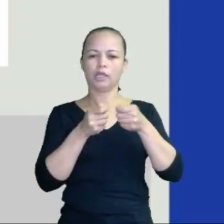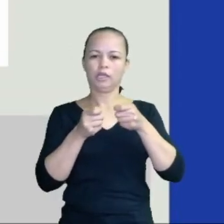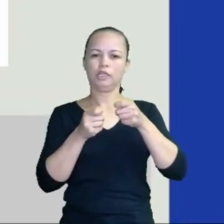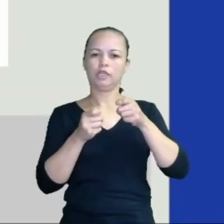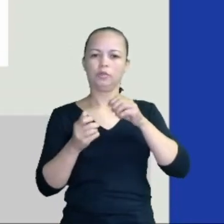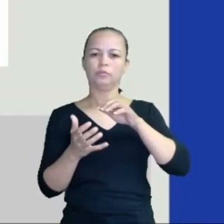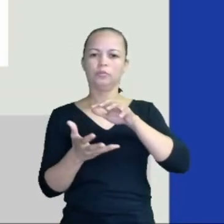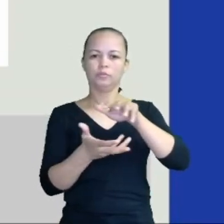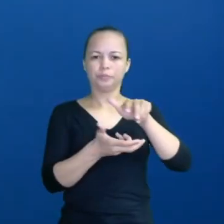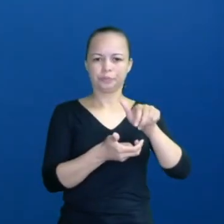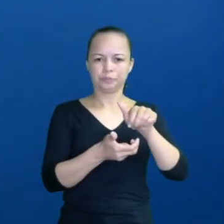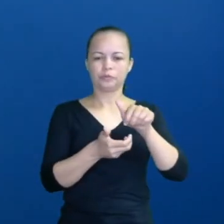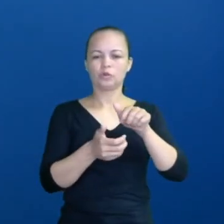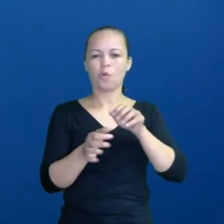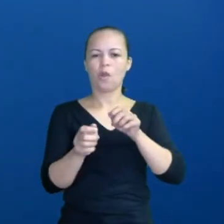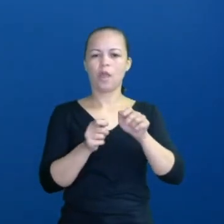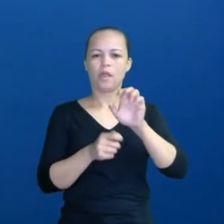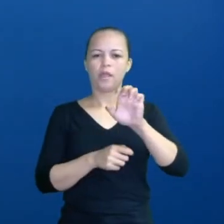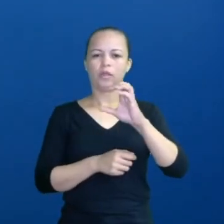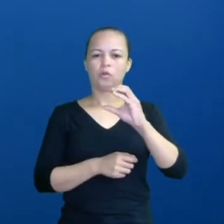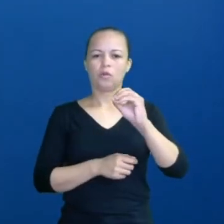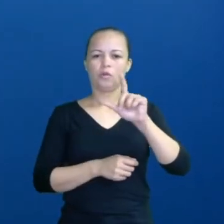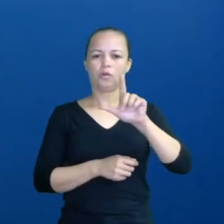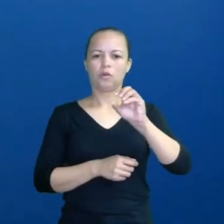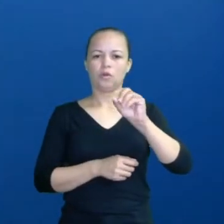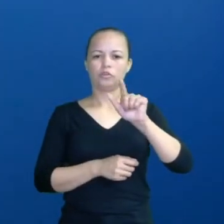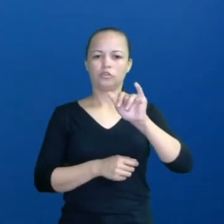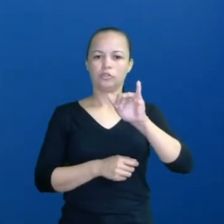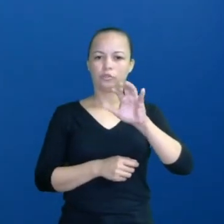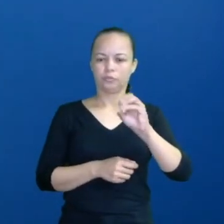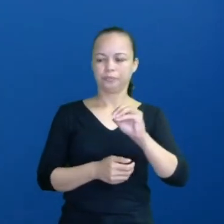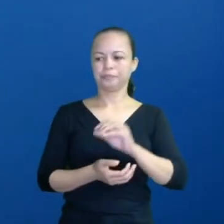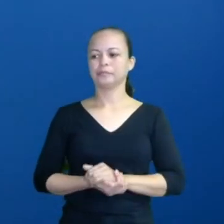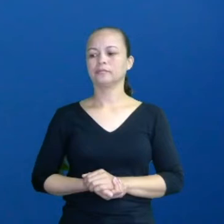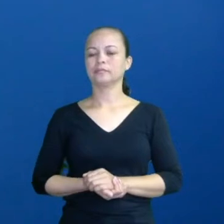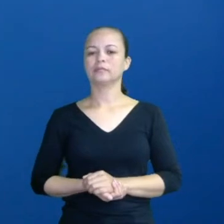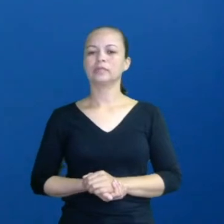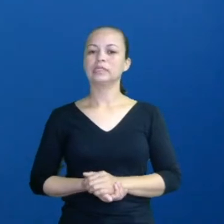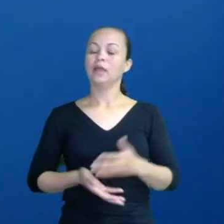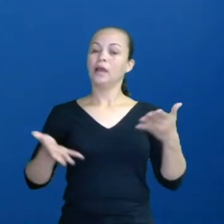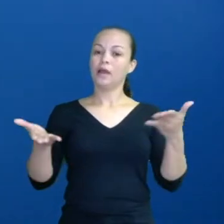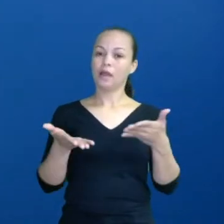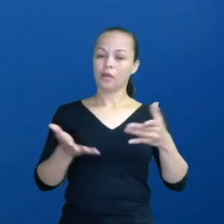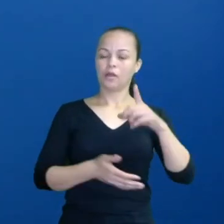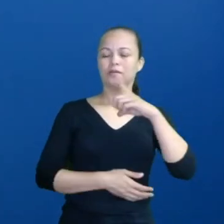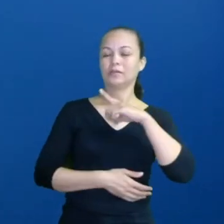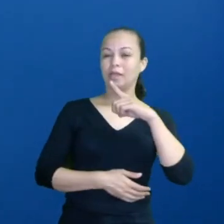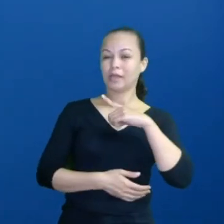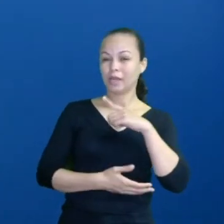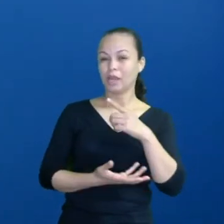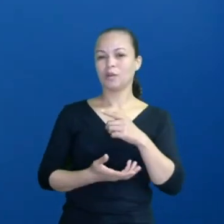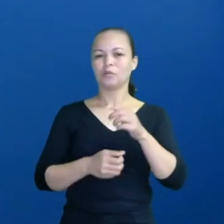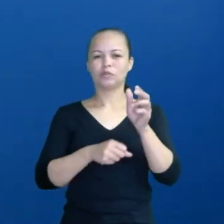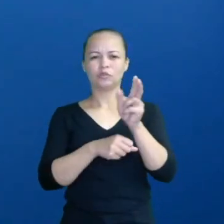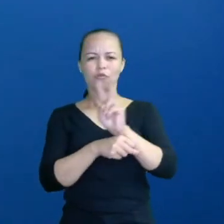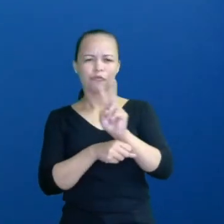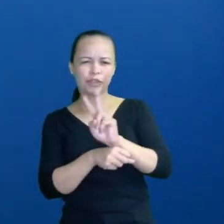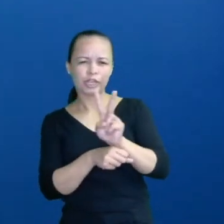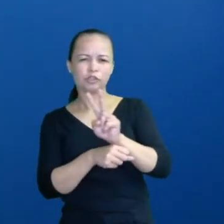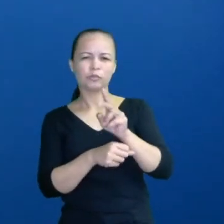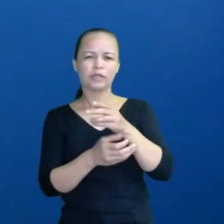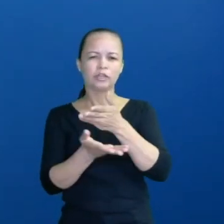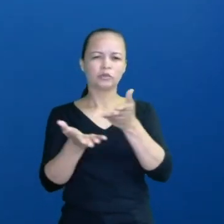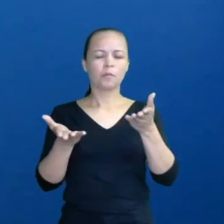Aí nós teremos agora, deixa eu dar uma pausa. Agora nós teremos um vídeo para que você possa compreender